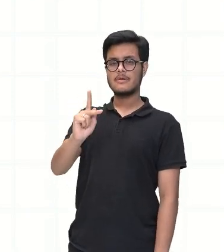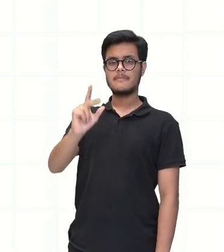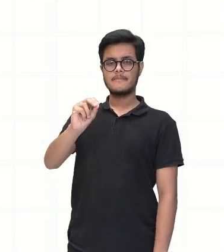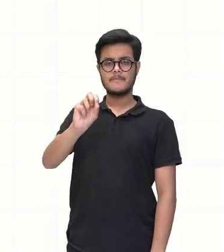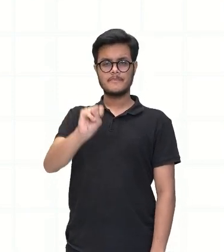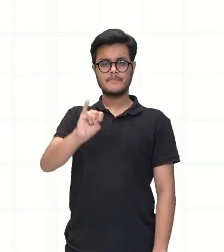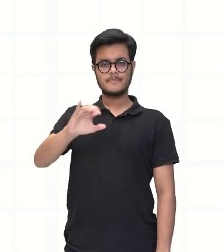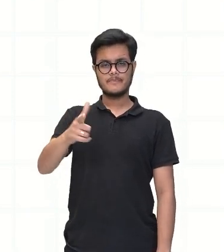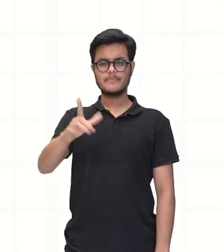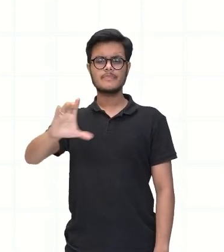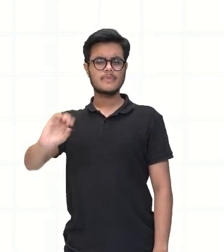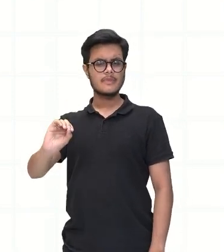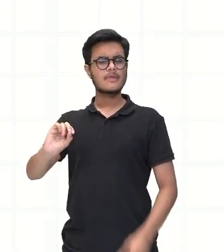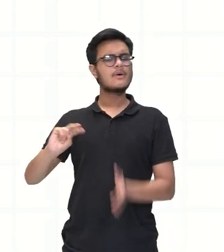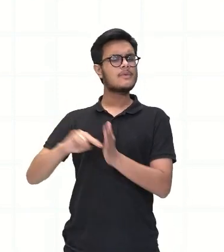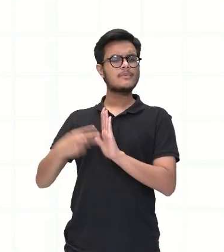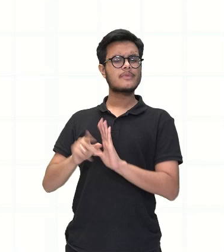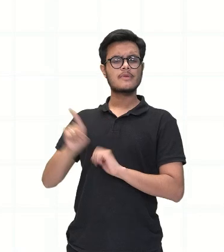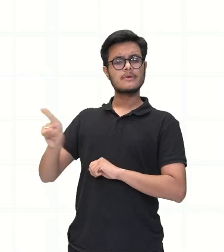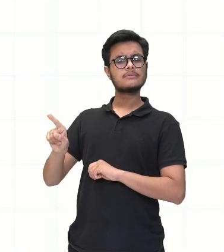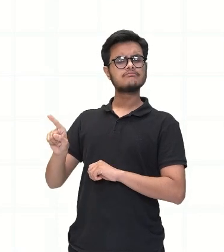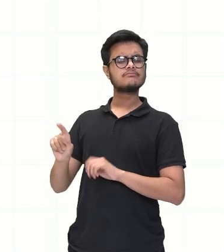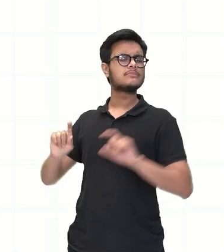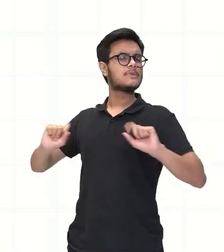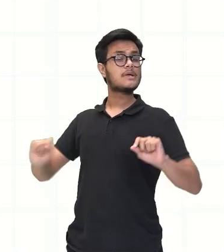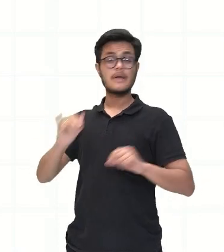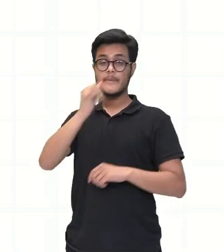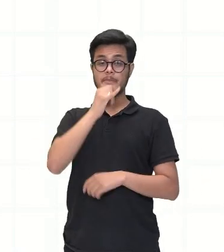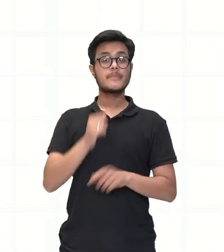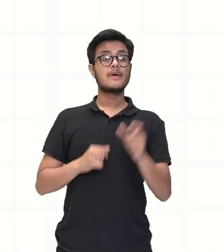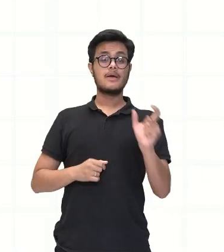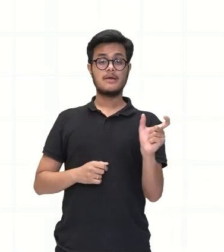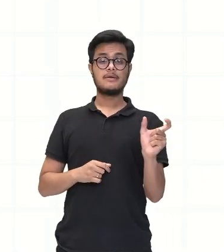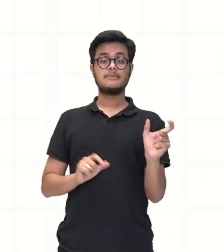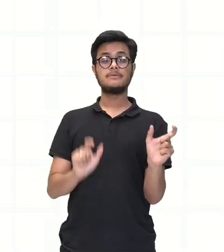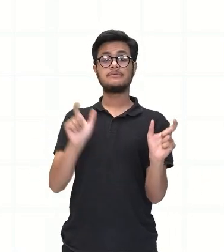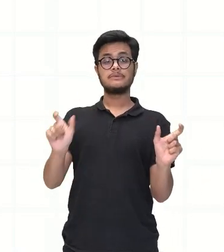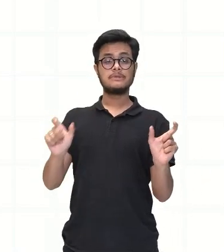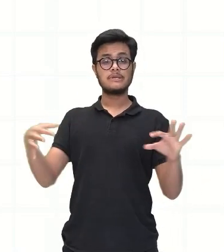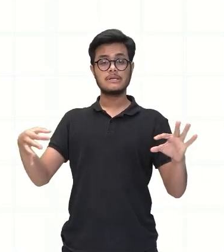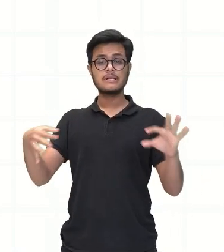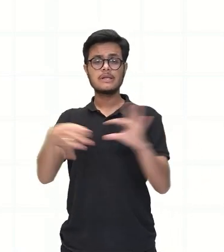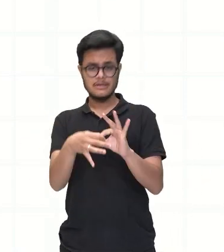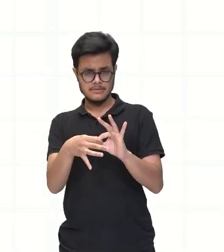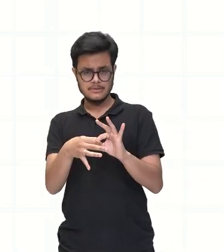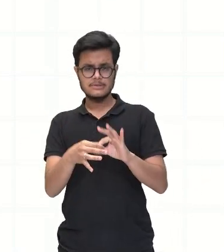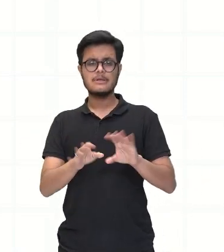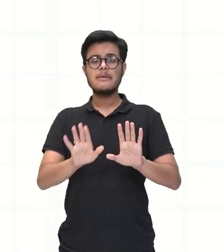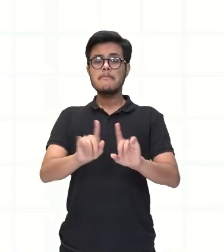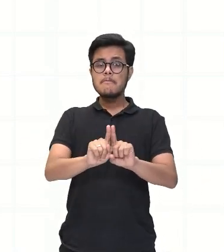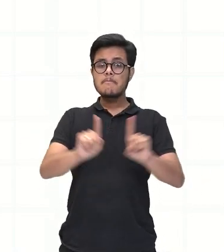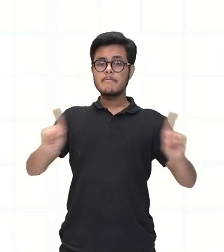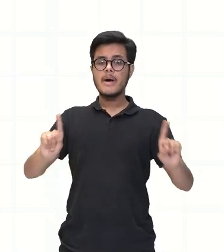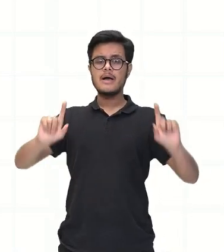justaposição. Justaposição ocorre quando há união de duas ou mais palavras. Olha